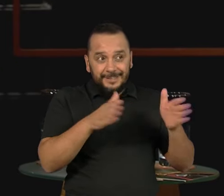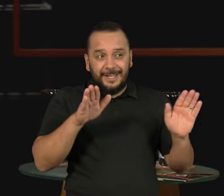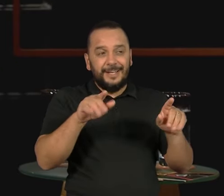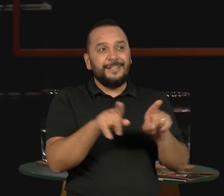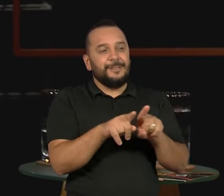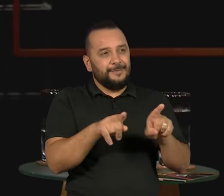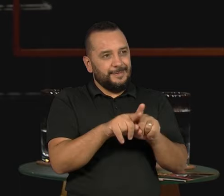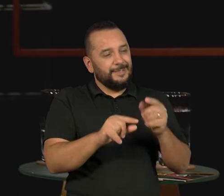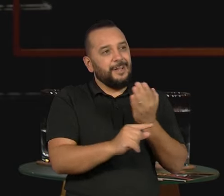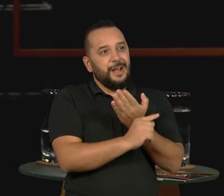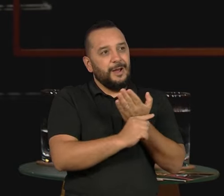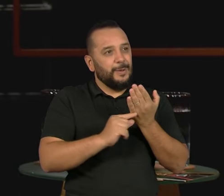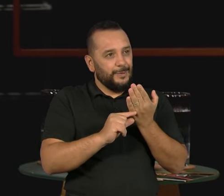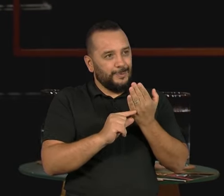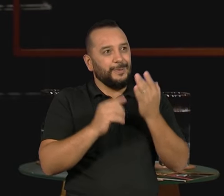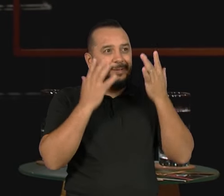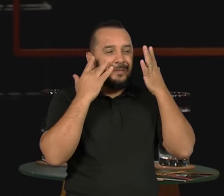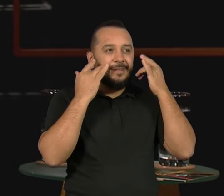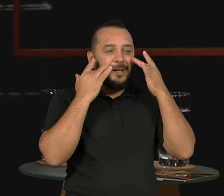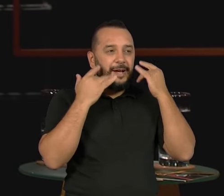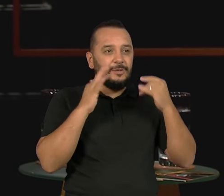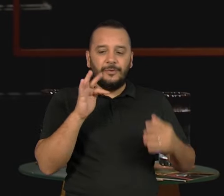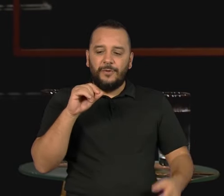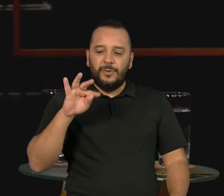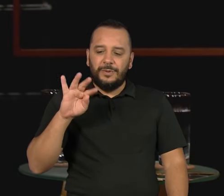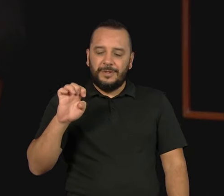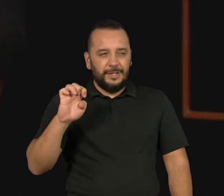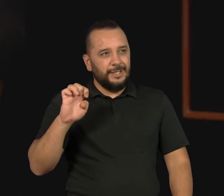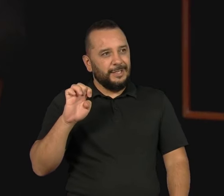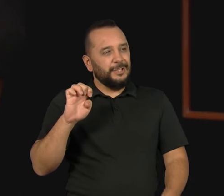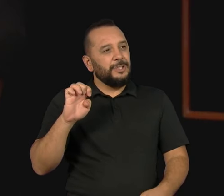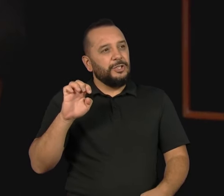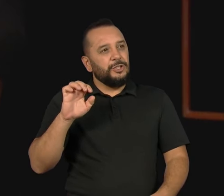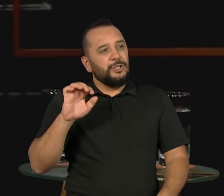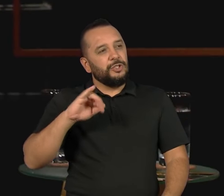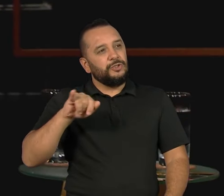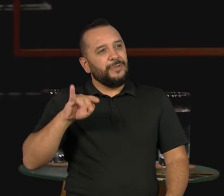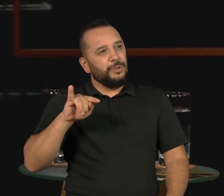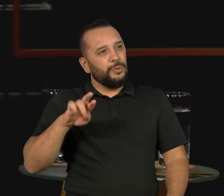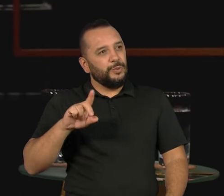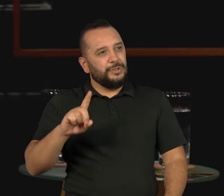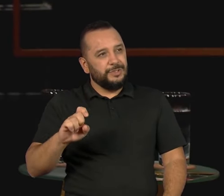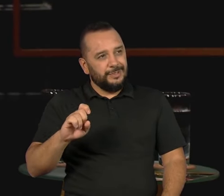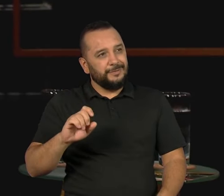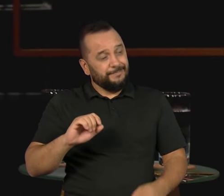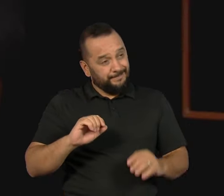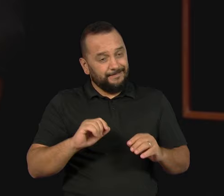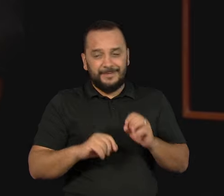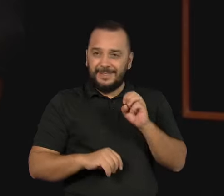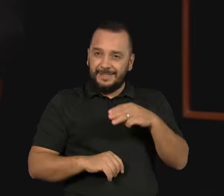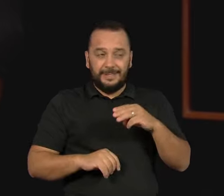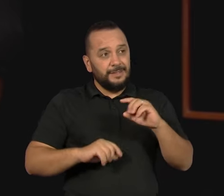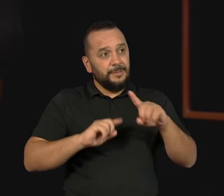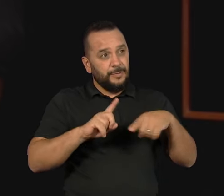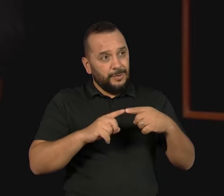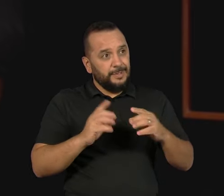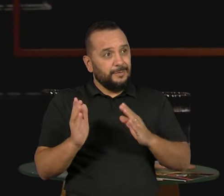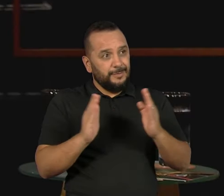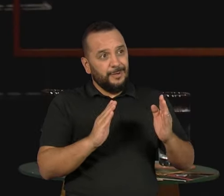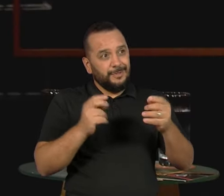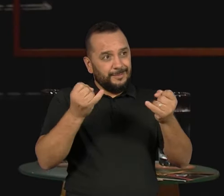autor teatral, né? Com a Fonte da Juventude, né? Sim. Mas vamos falar sobre isso no próximo bloco?